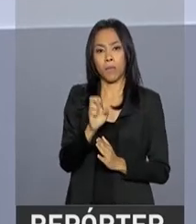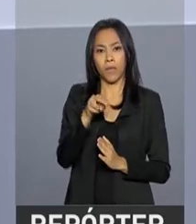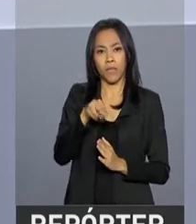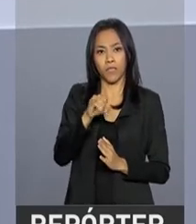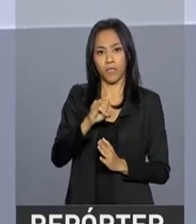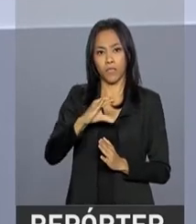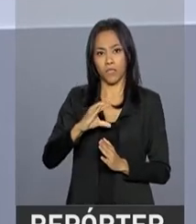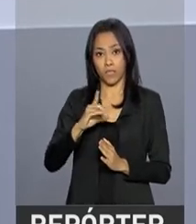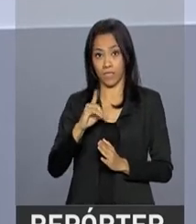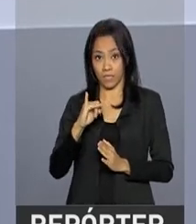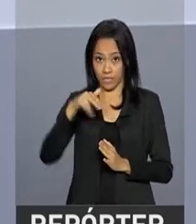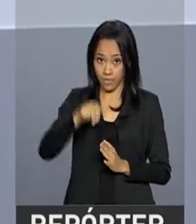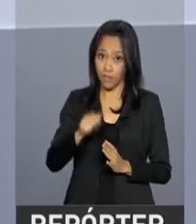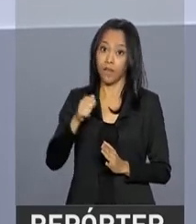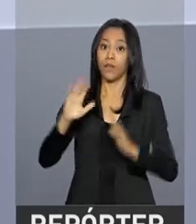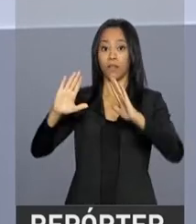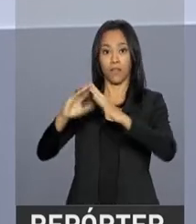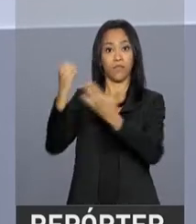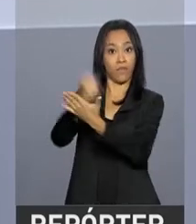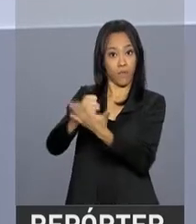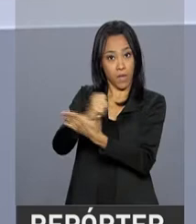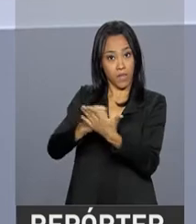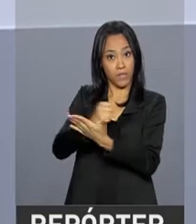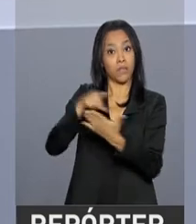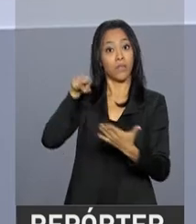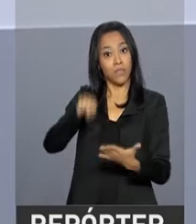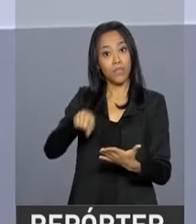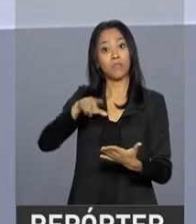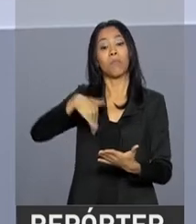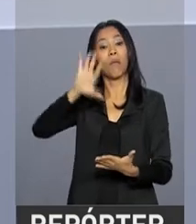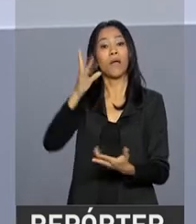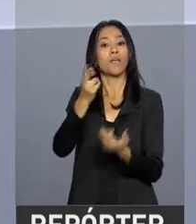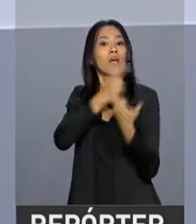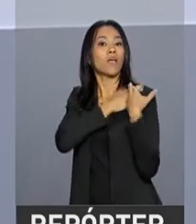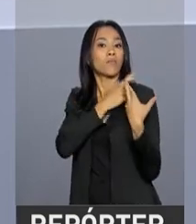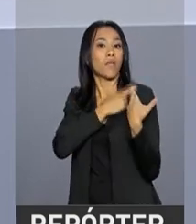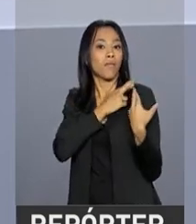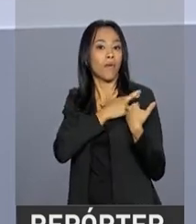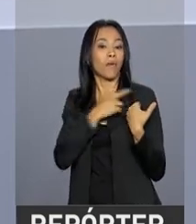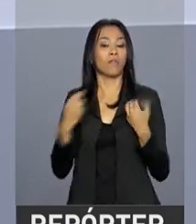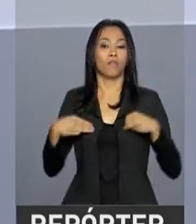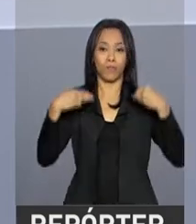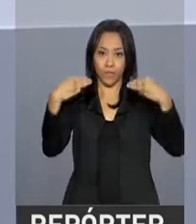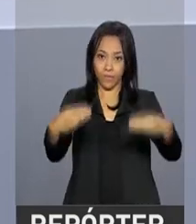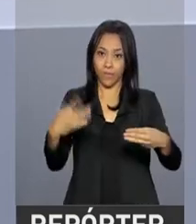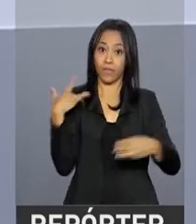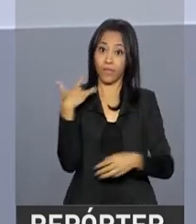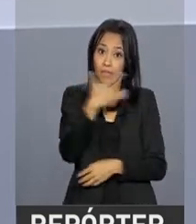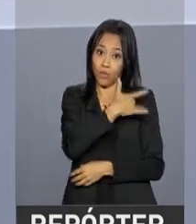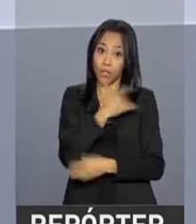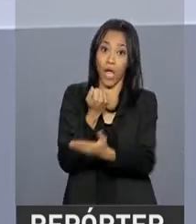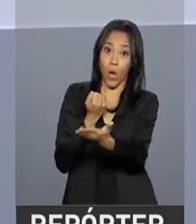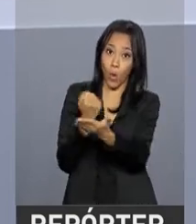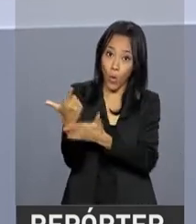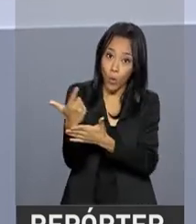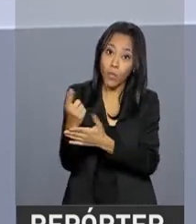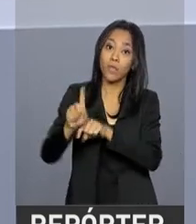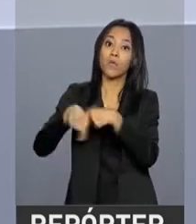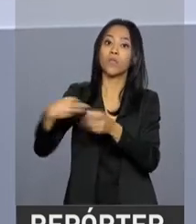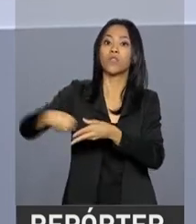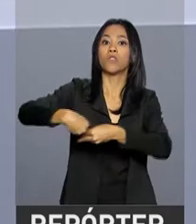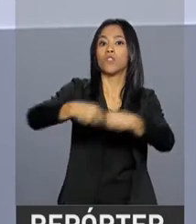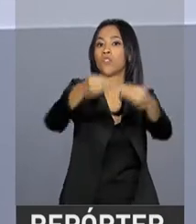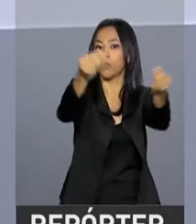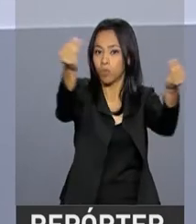assistência farmacêutica isso significa que passou a ser de responsabilidade do ministério da saúde a compra ea distribuição